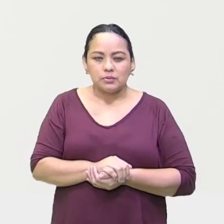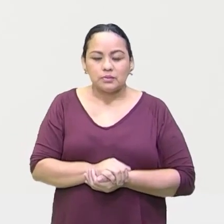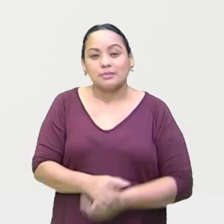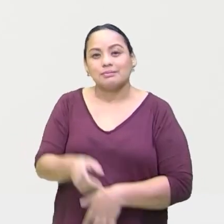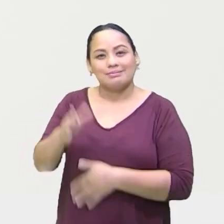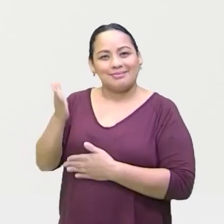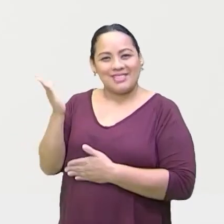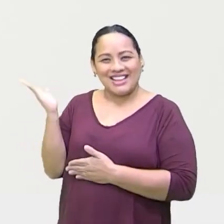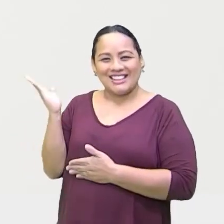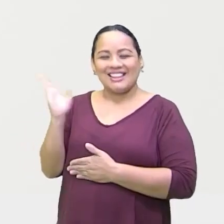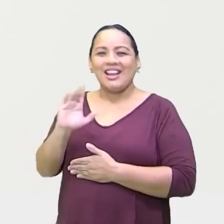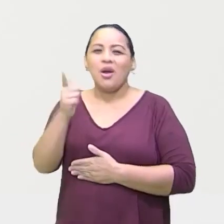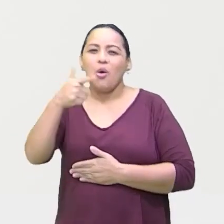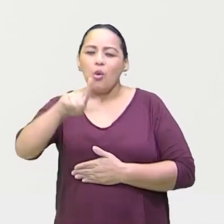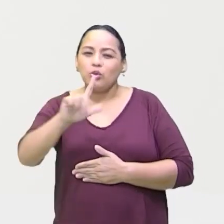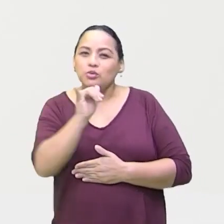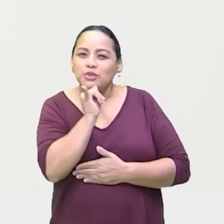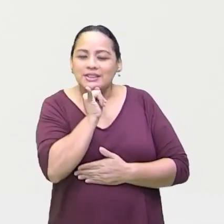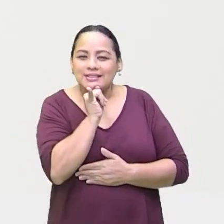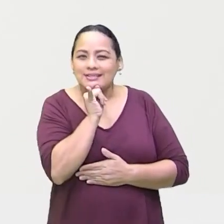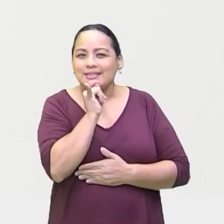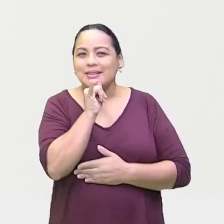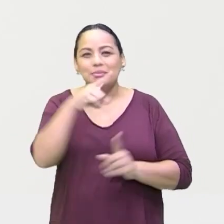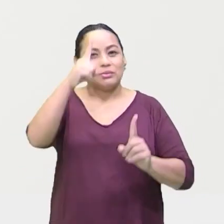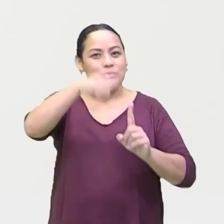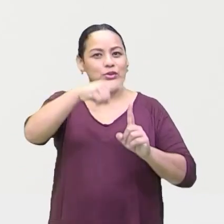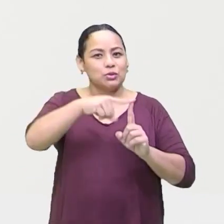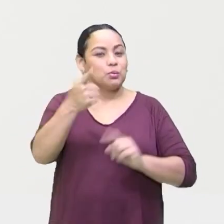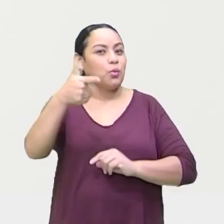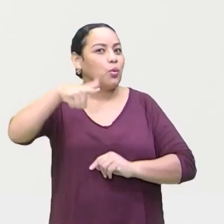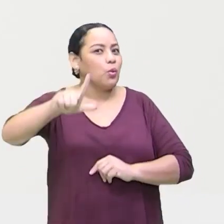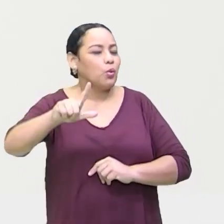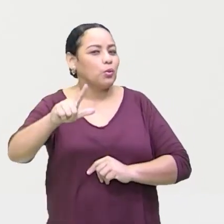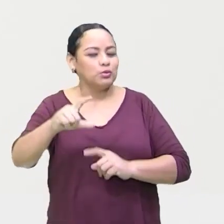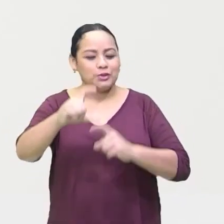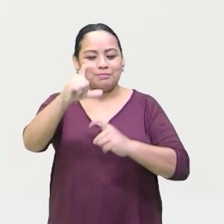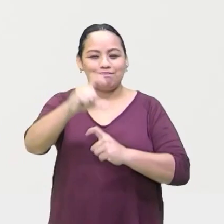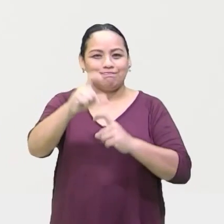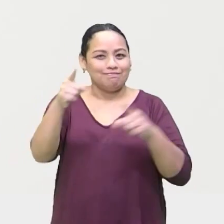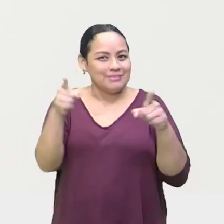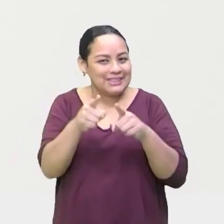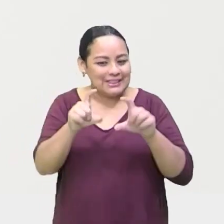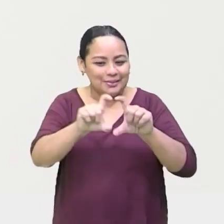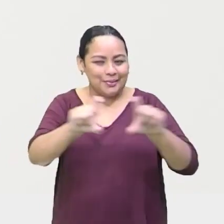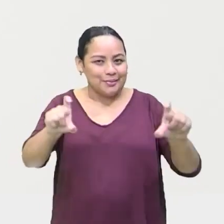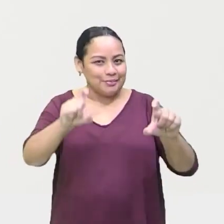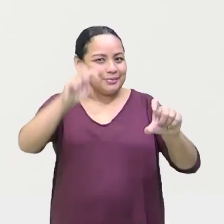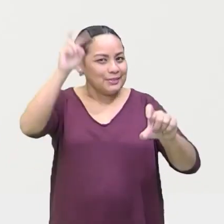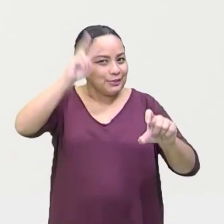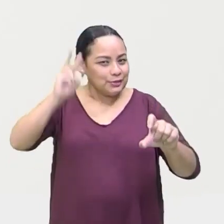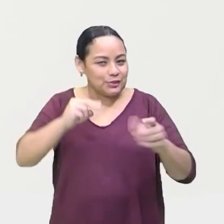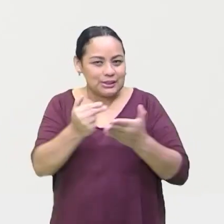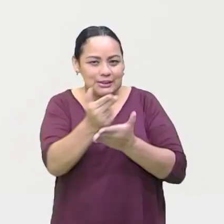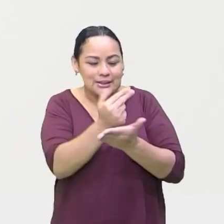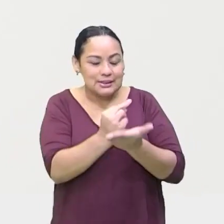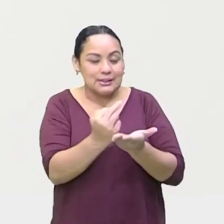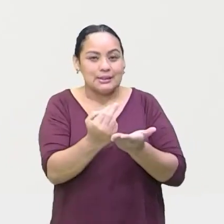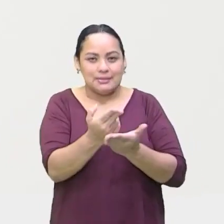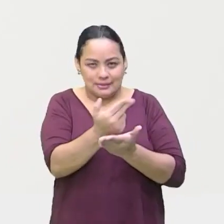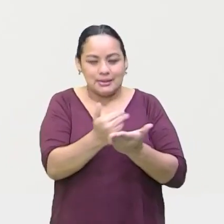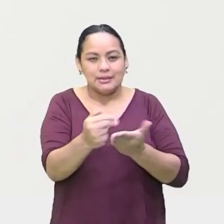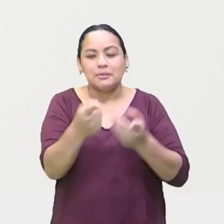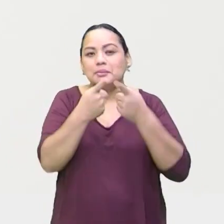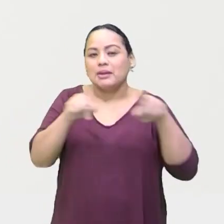Aqui, crianças, tem outro modelo, ó, outro tipo de tirinha. Só que essa tirinha, ela vem trazendo aqui,